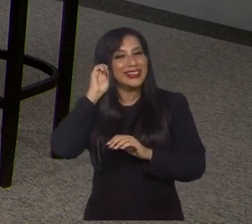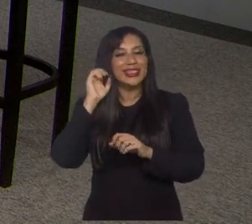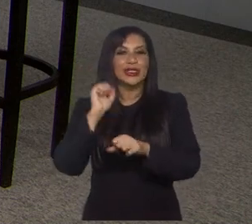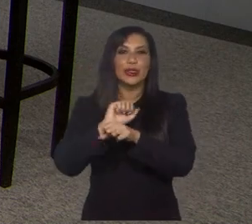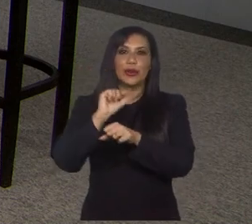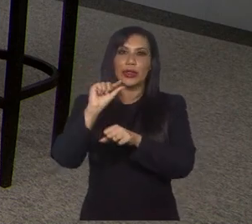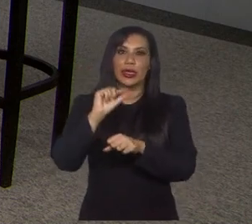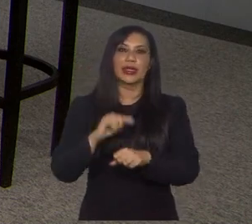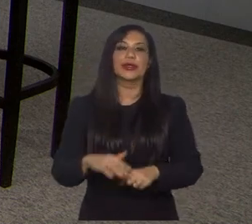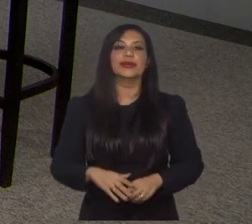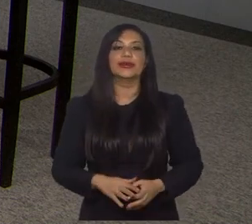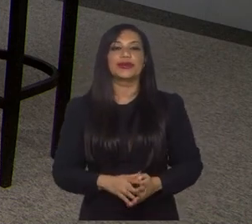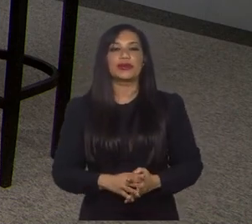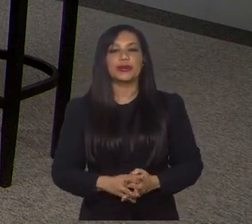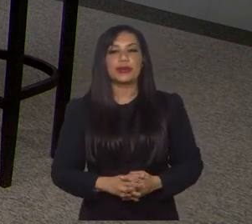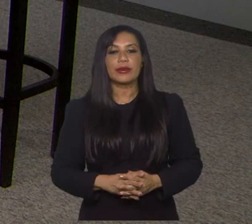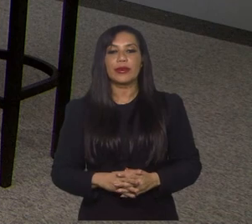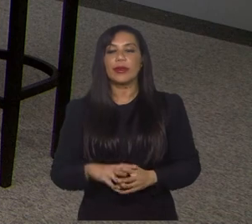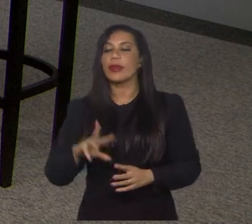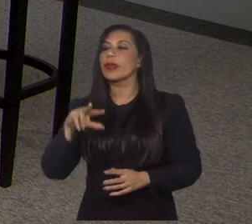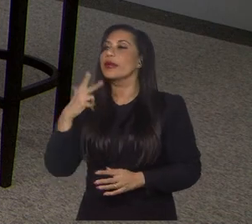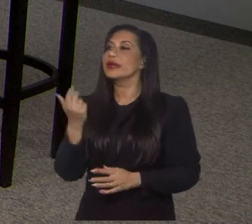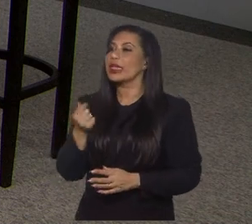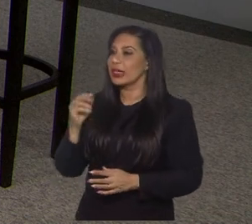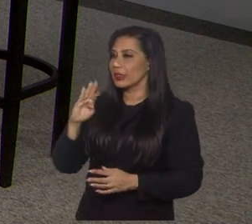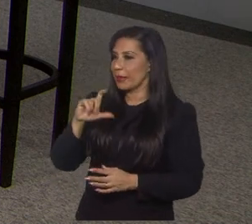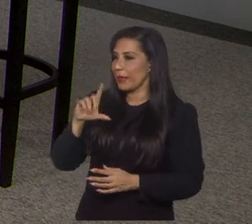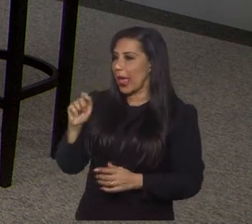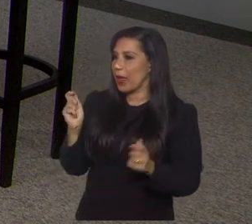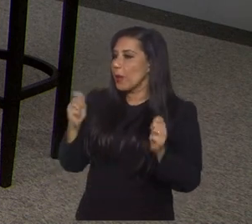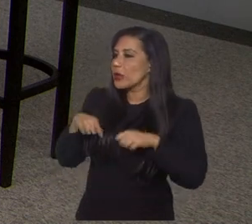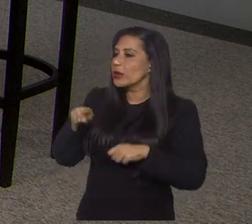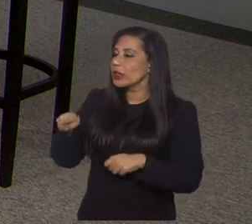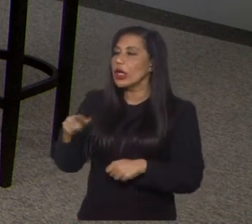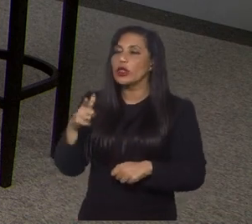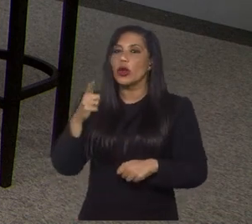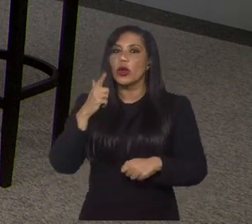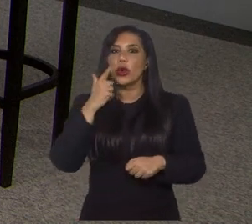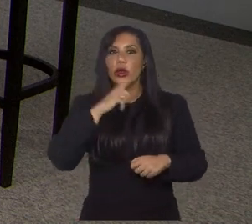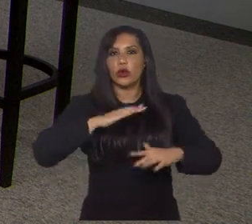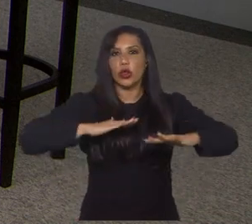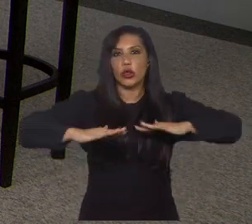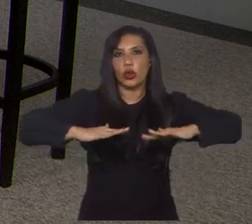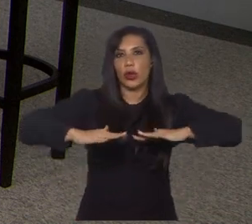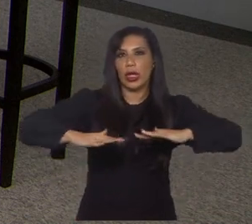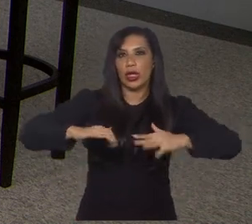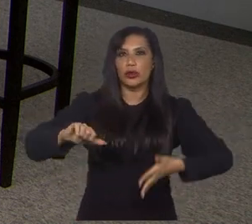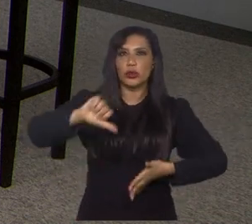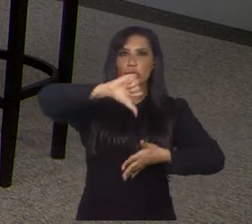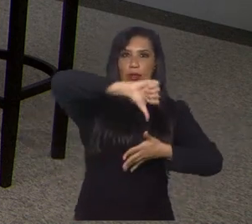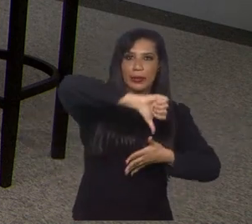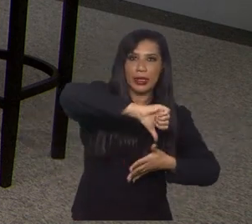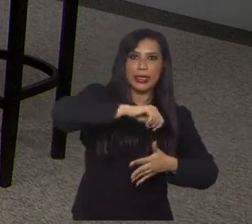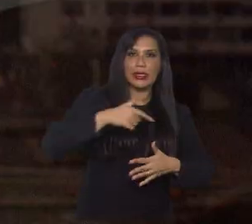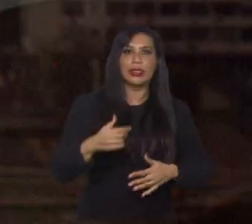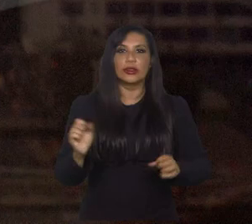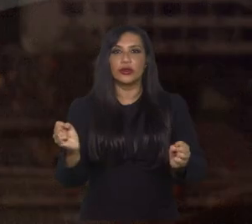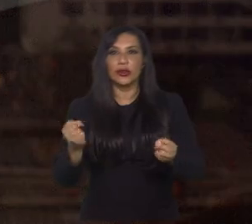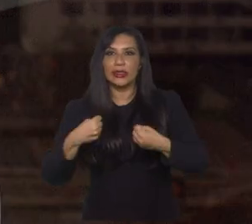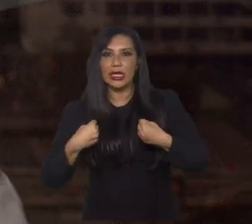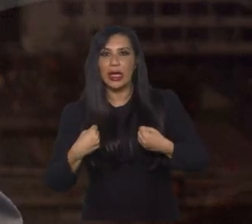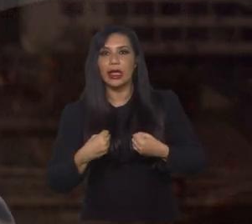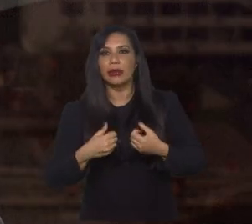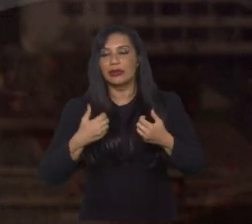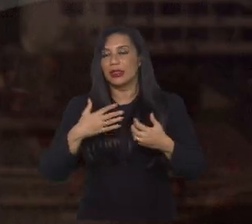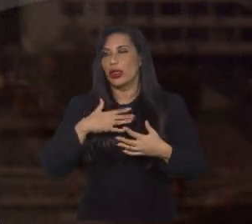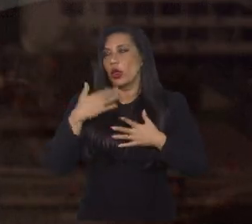Thaís. Mas o que você acha, Obeli, dessa possibilidade da gente ter um duelo sul-americano logo ali nas oitavas? Dá uma